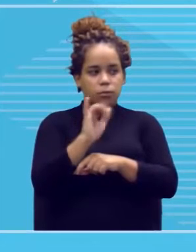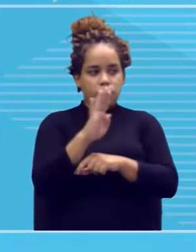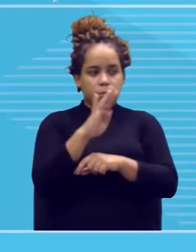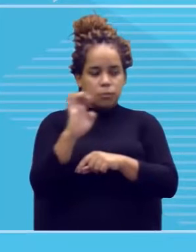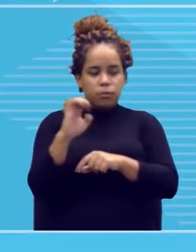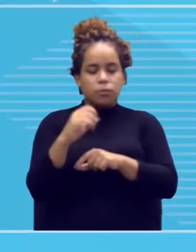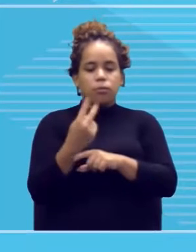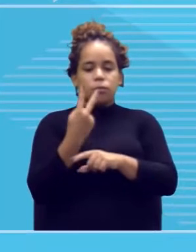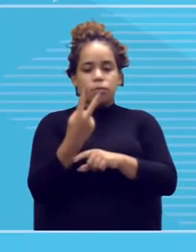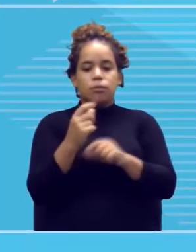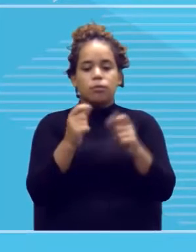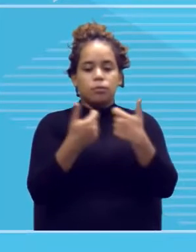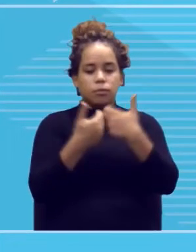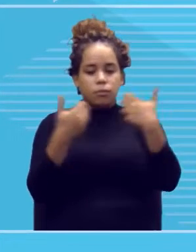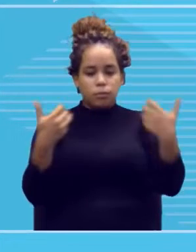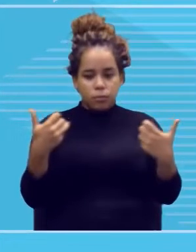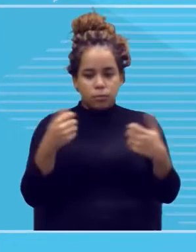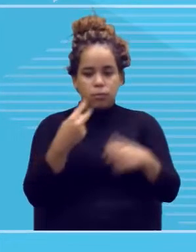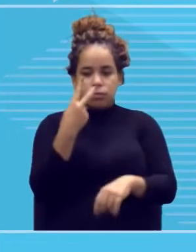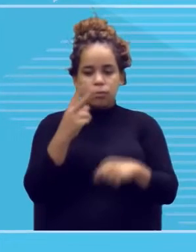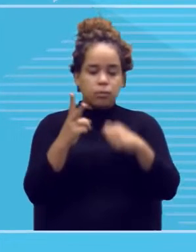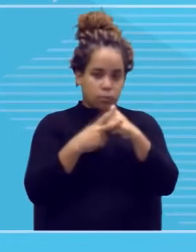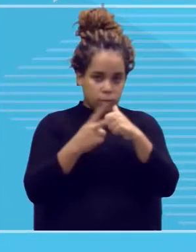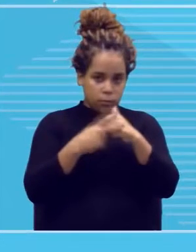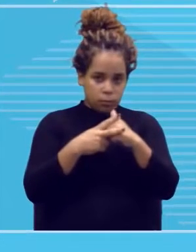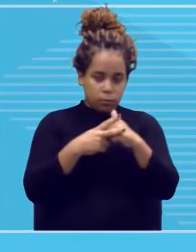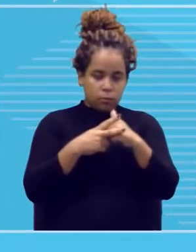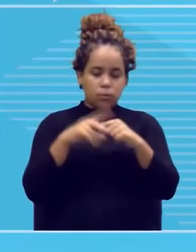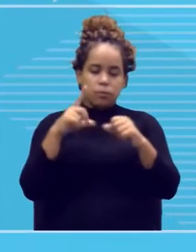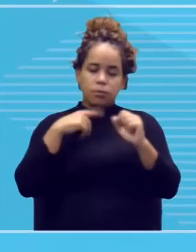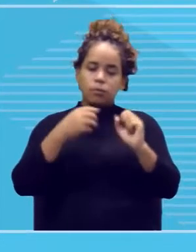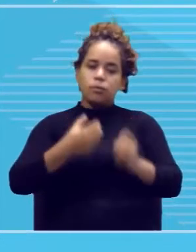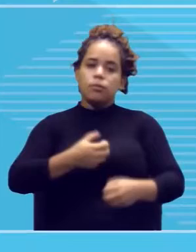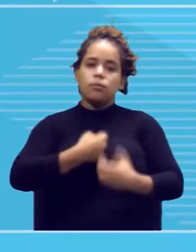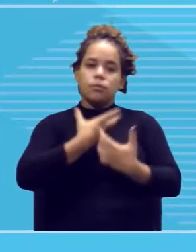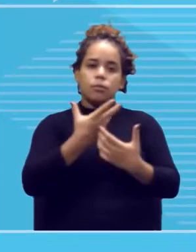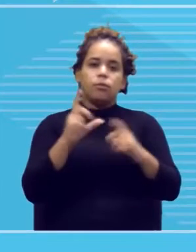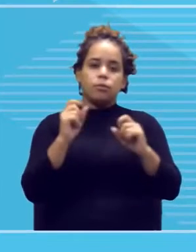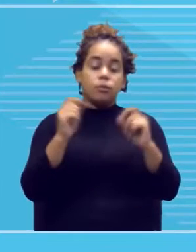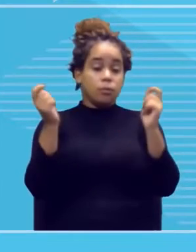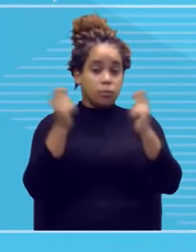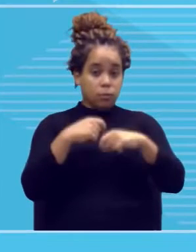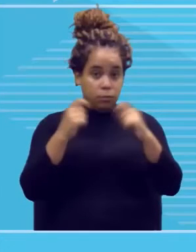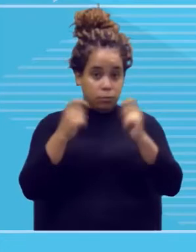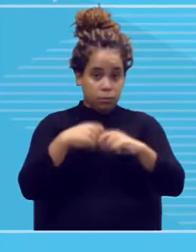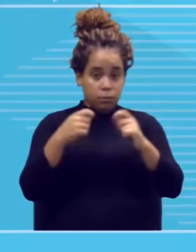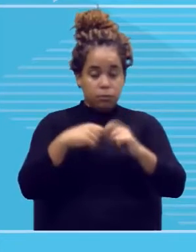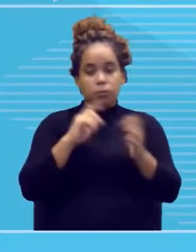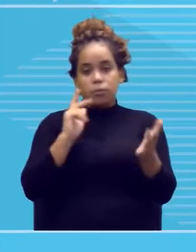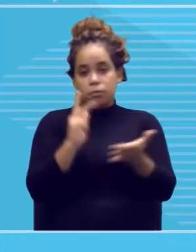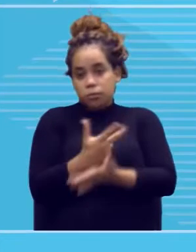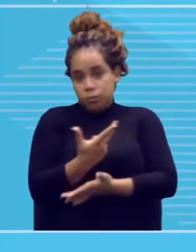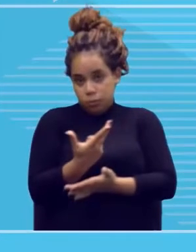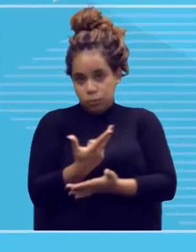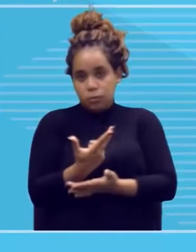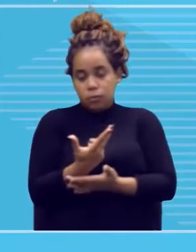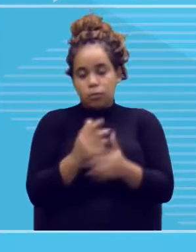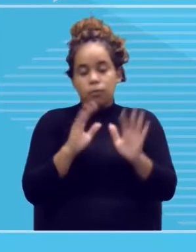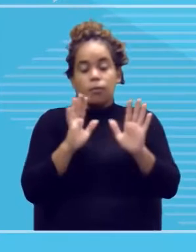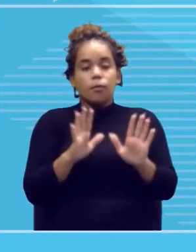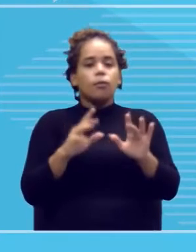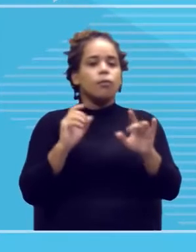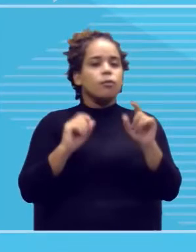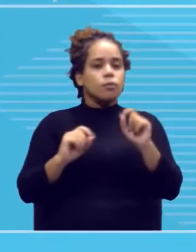palavras separadinhas são dois verbos e ele tá expressando uma possibilidade de algo acontecer agora